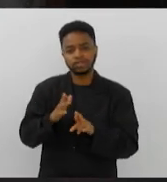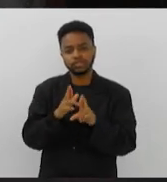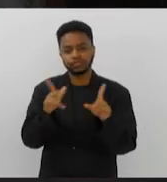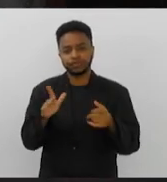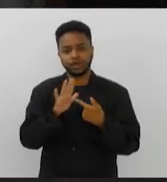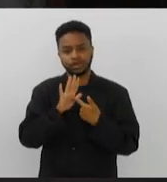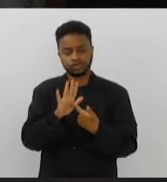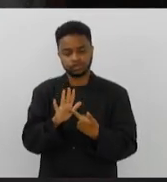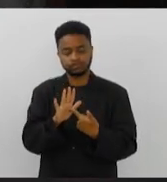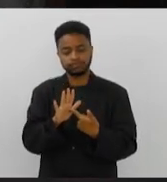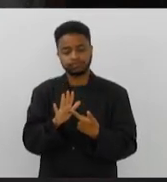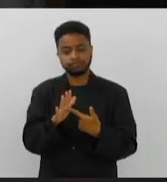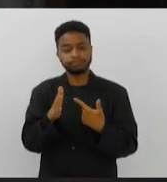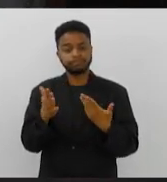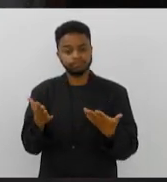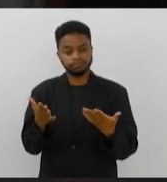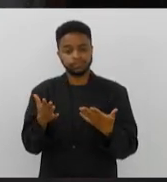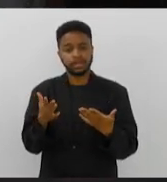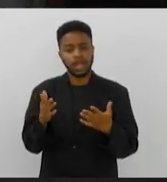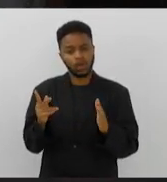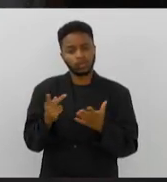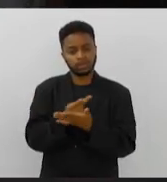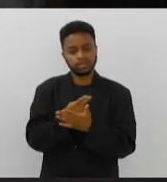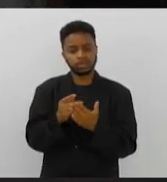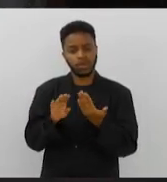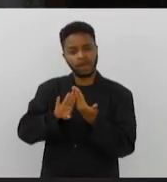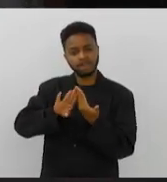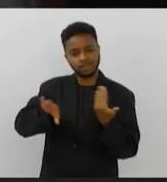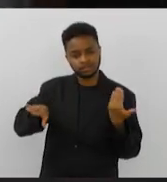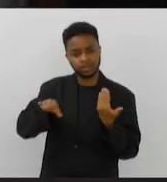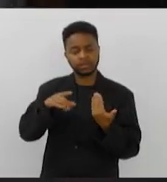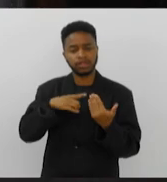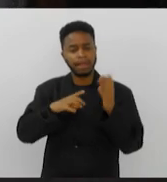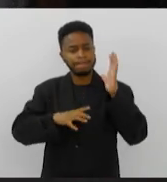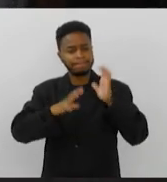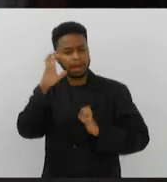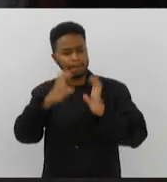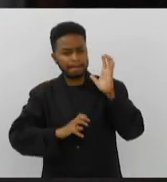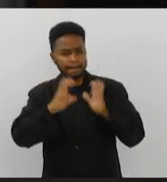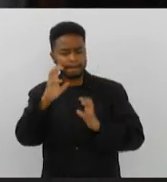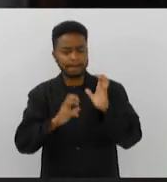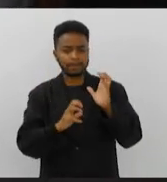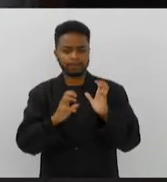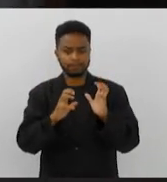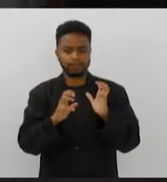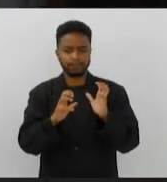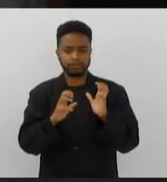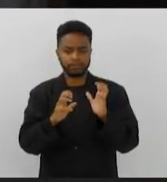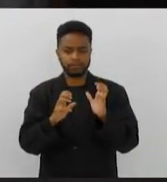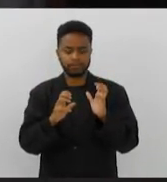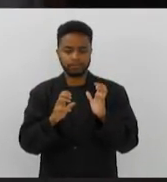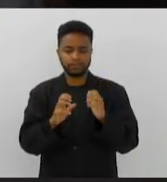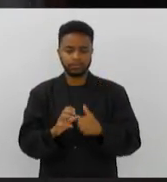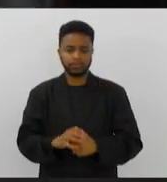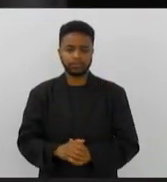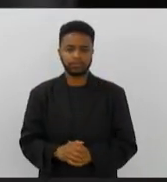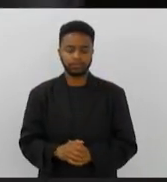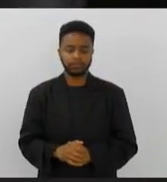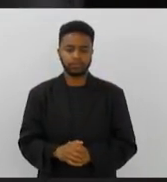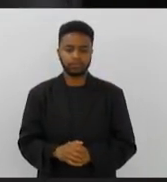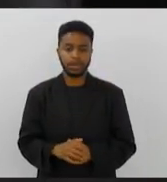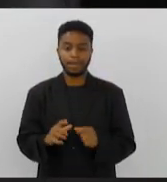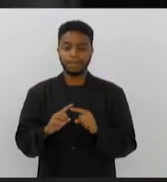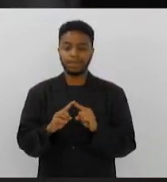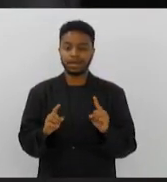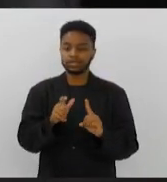diferentes tivemos afastamentos tivemos grandes brigas e deixa um pouquinho para trás Renato grandes brigas e o